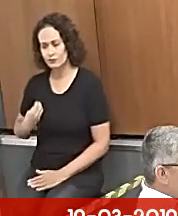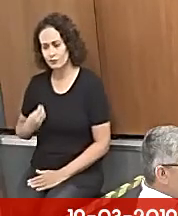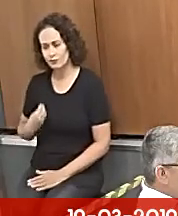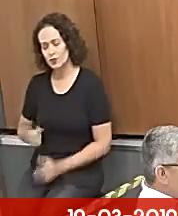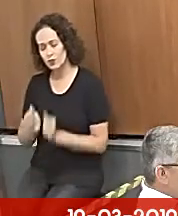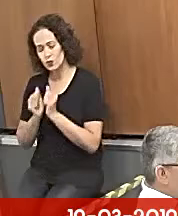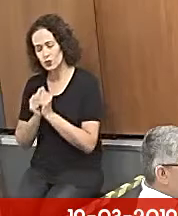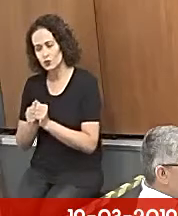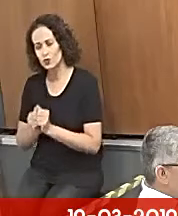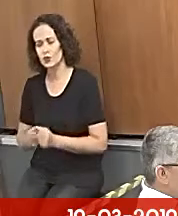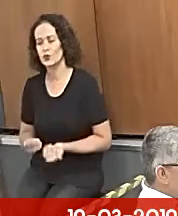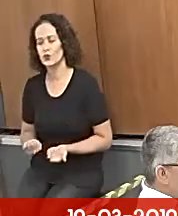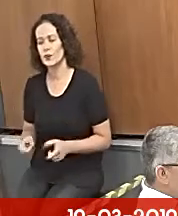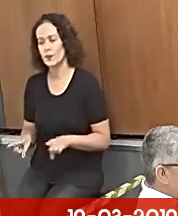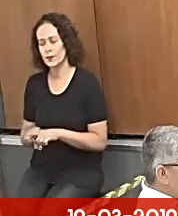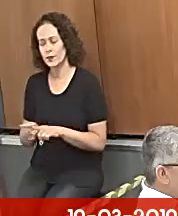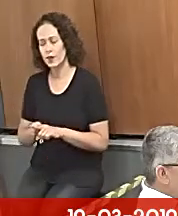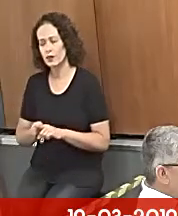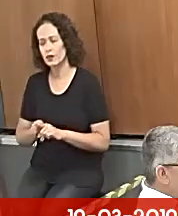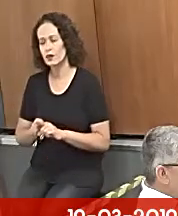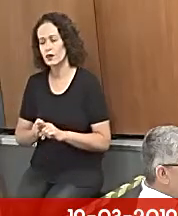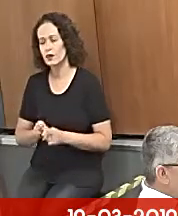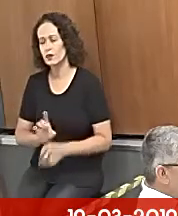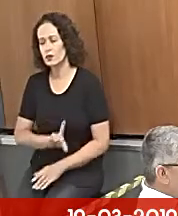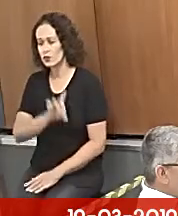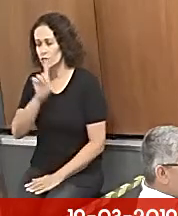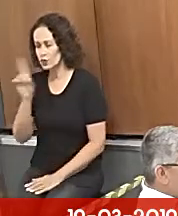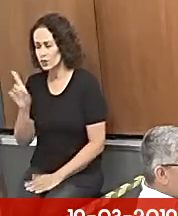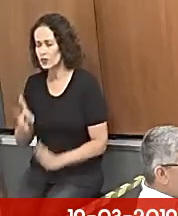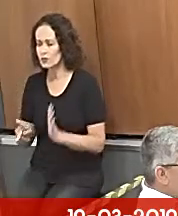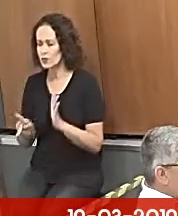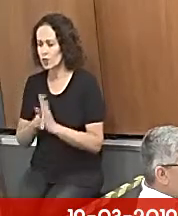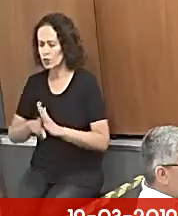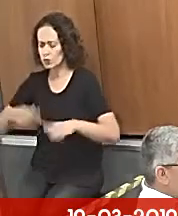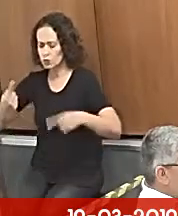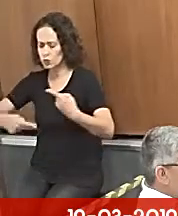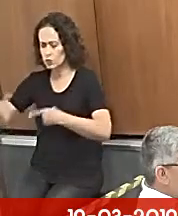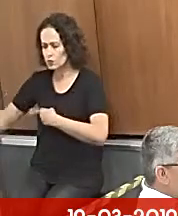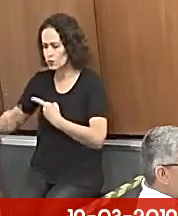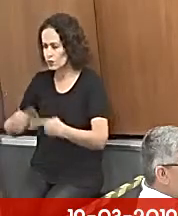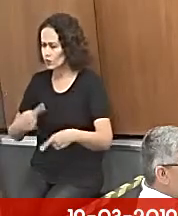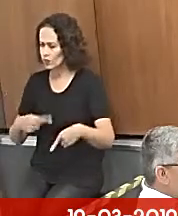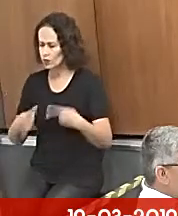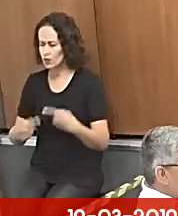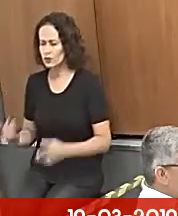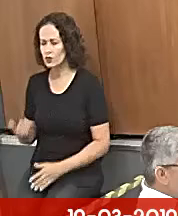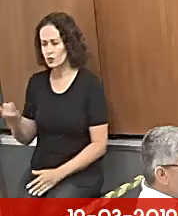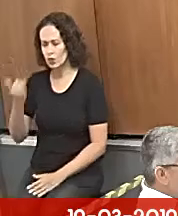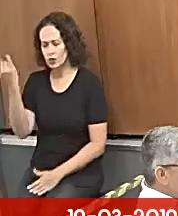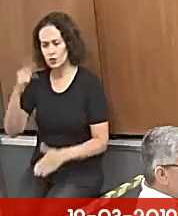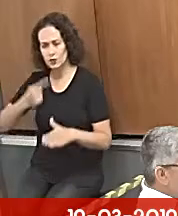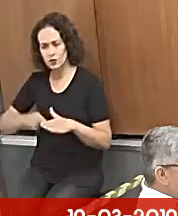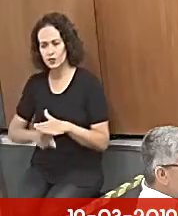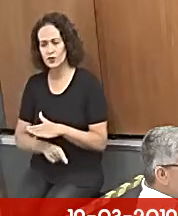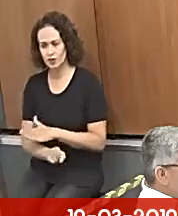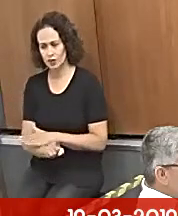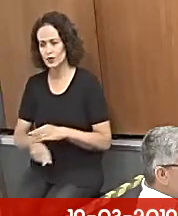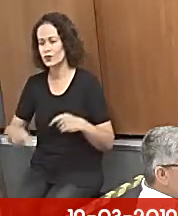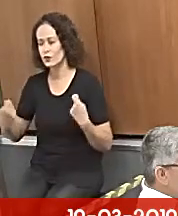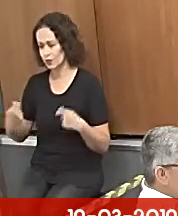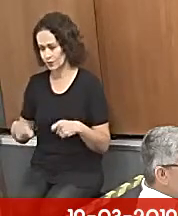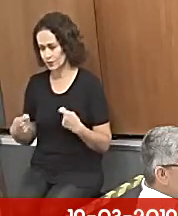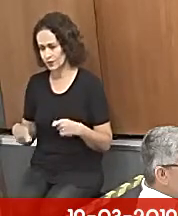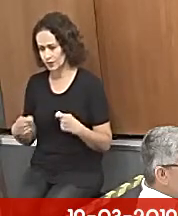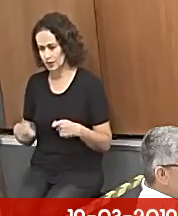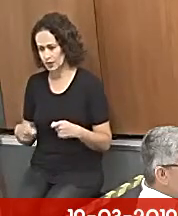nas datas específicas aqui um debate com riqueza e com a profundidade necessária que é